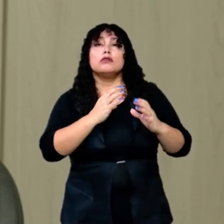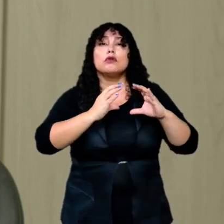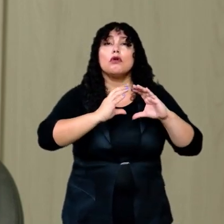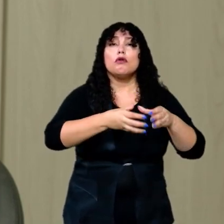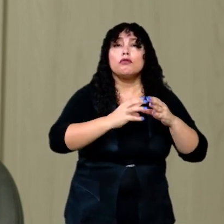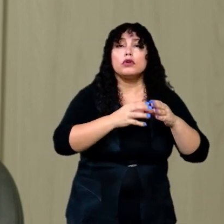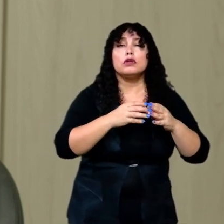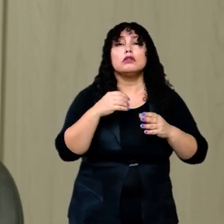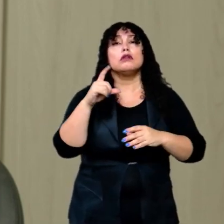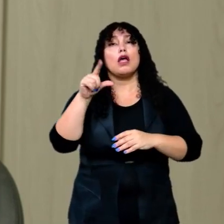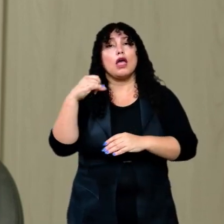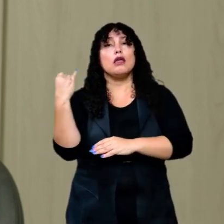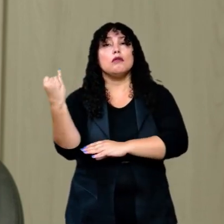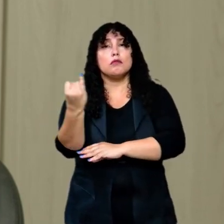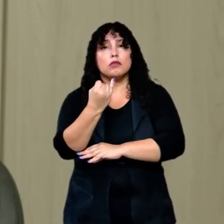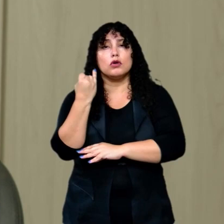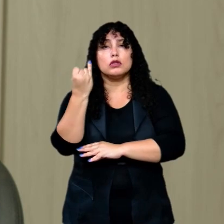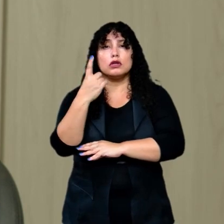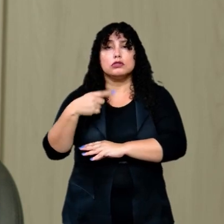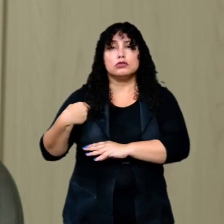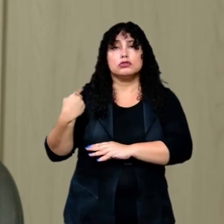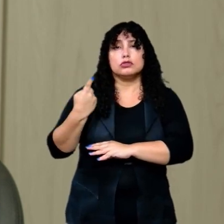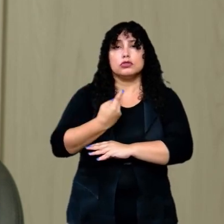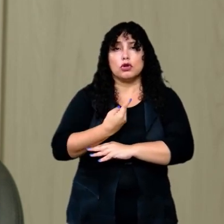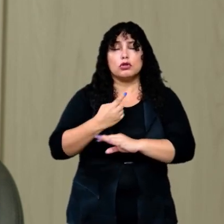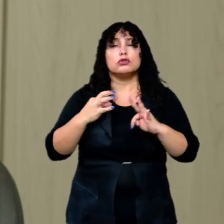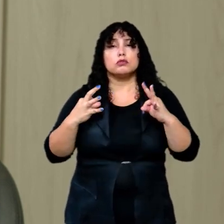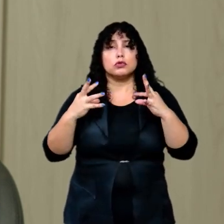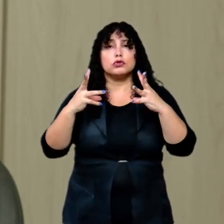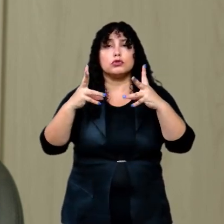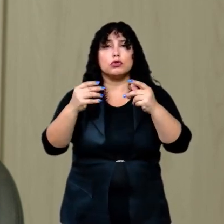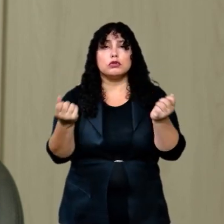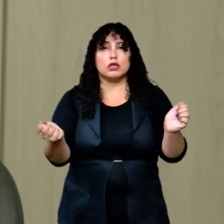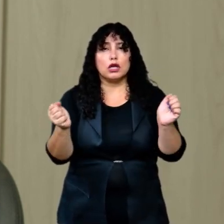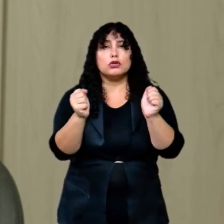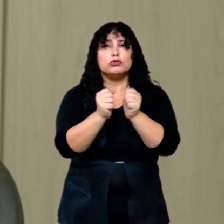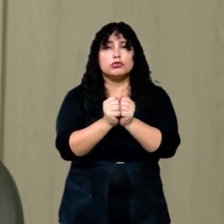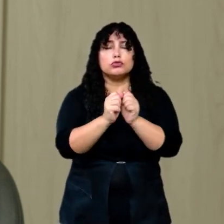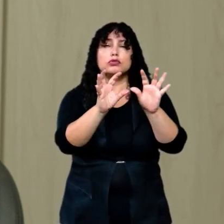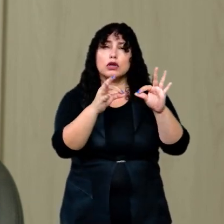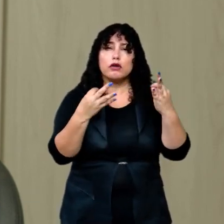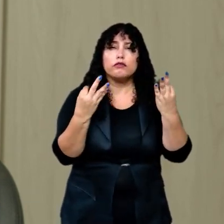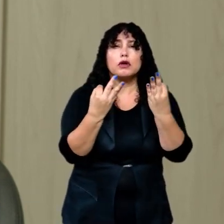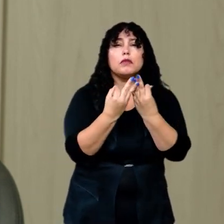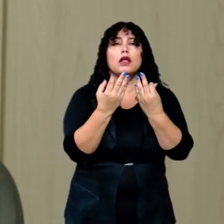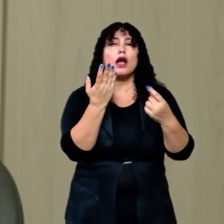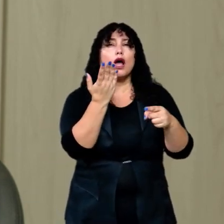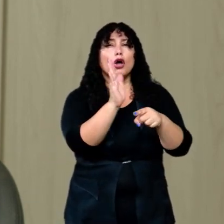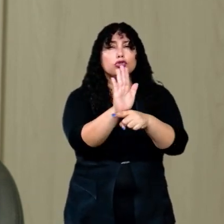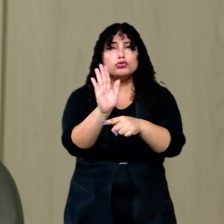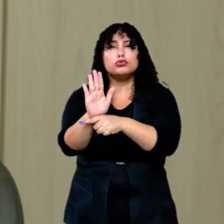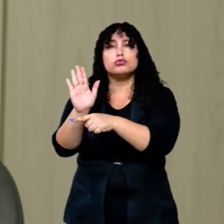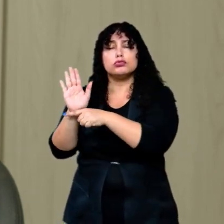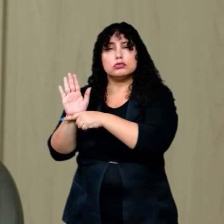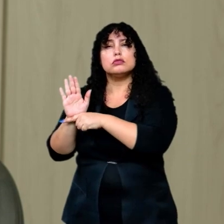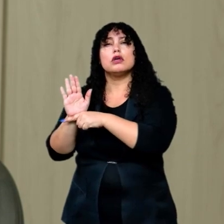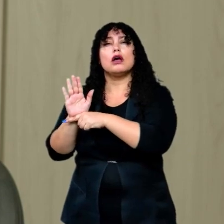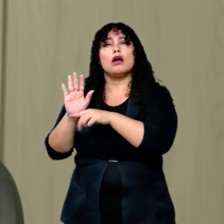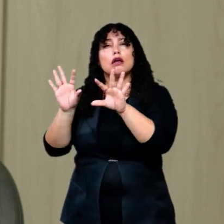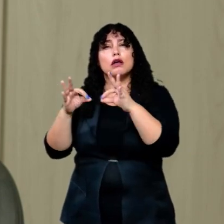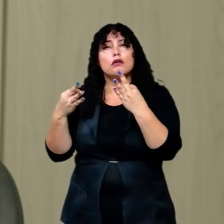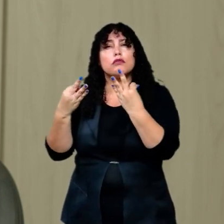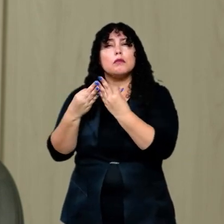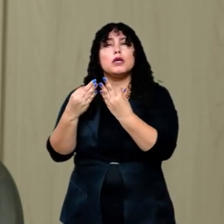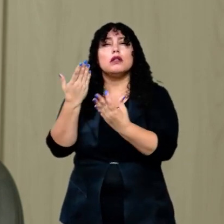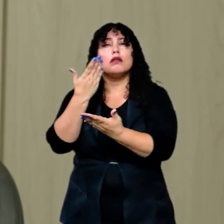Né? Então, a importância da gente como um todo, né? De estar junto com essas famílias, de auxiliar, de fazer com que essa família não